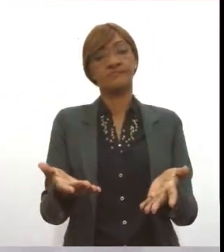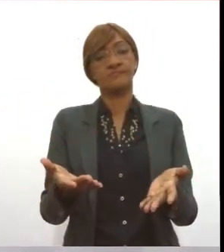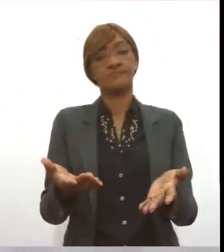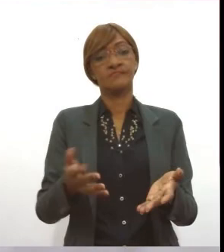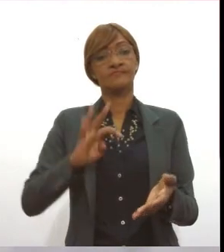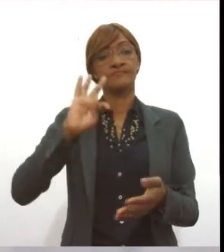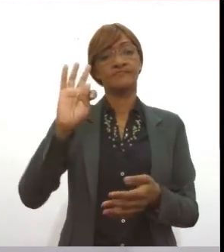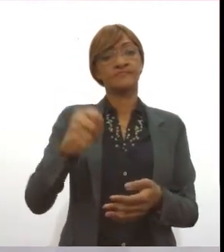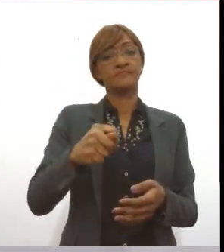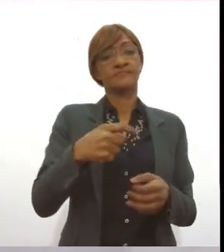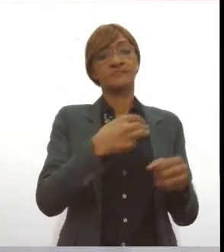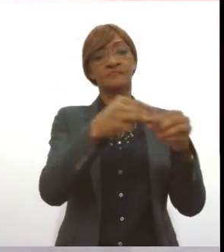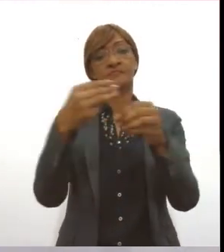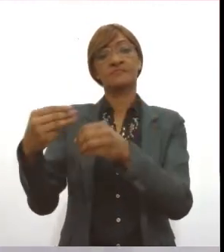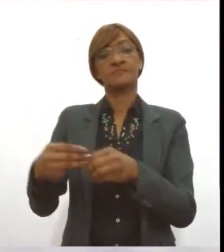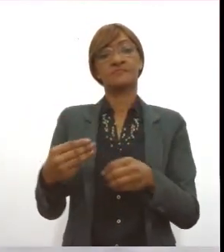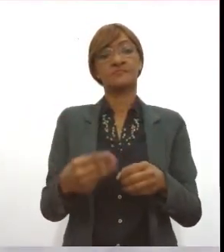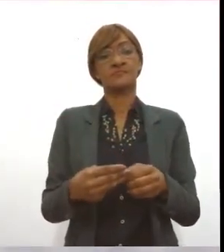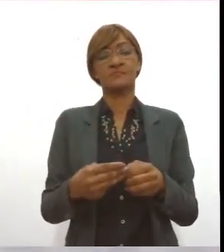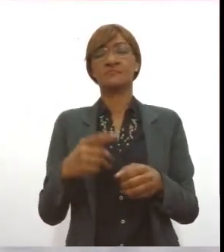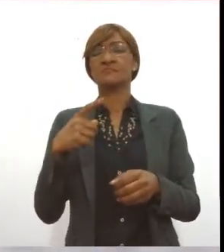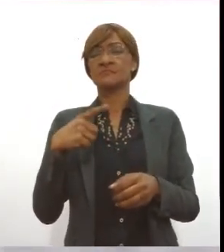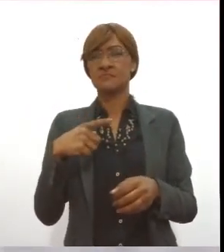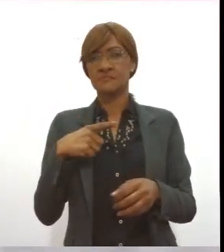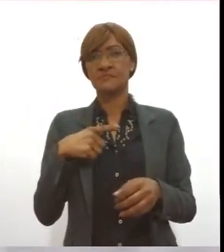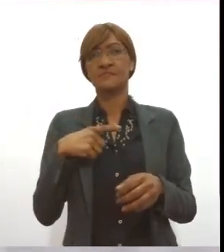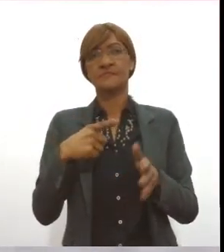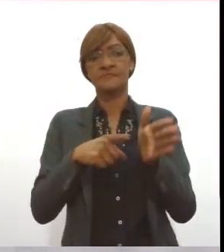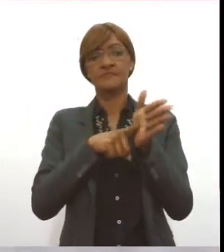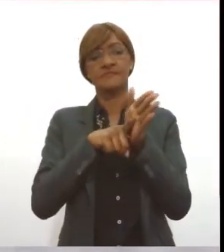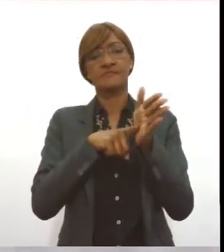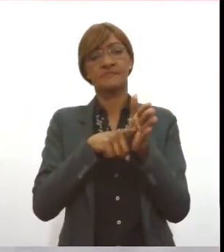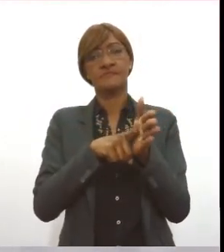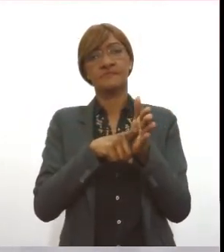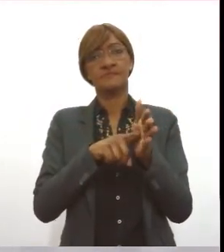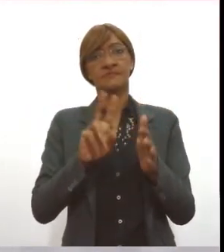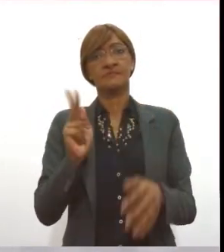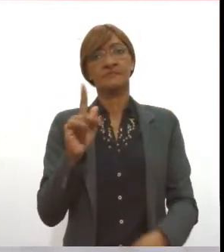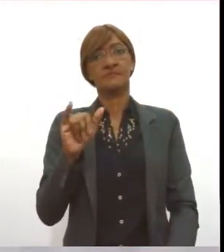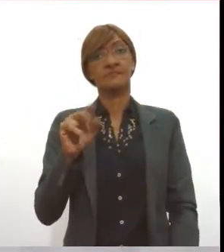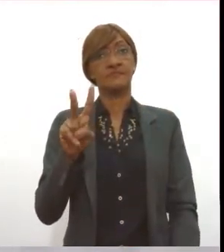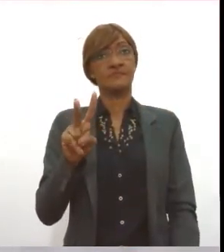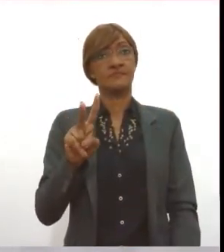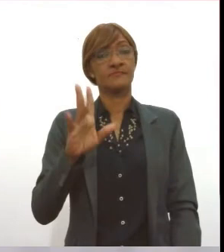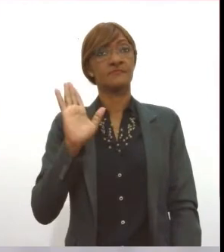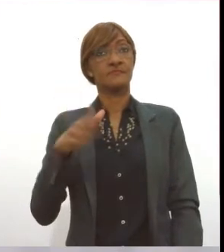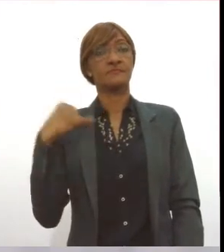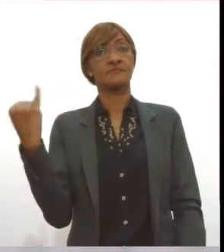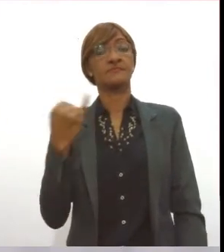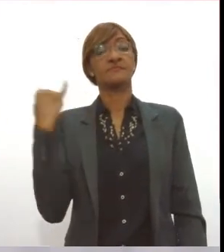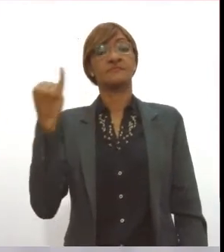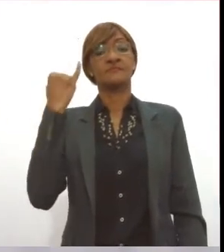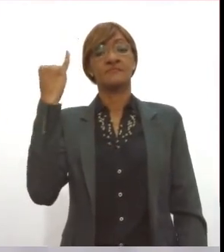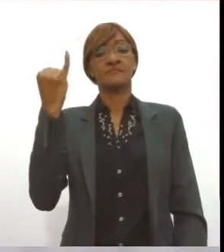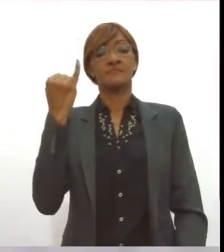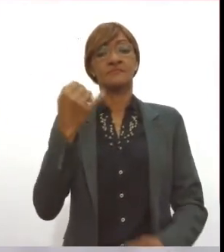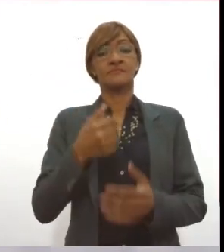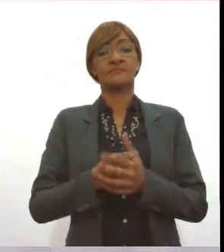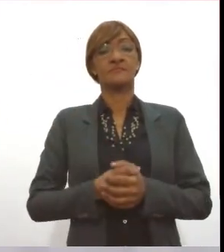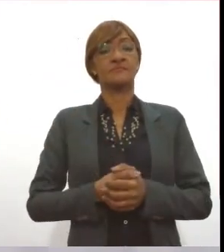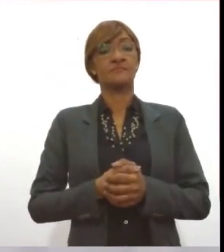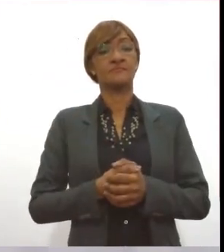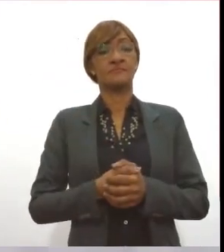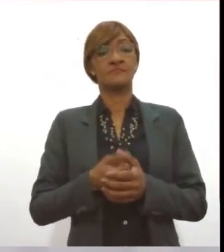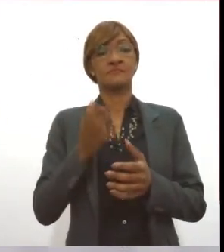os municípios hoje têm o teste de HIV. Então, é importante procurar fazer o teste, porque o teste leva